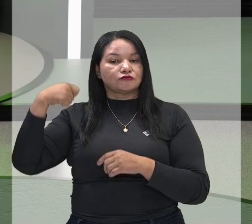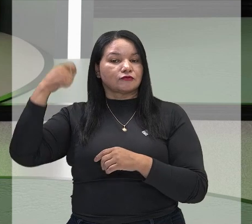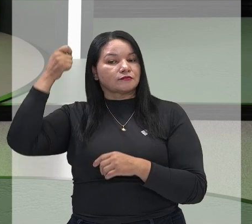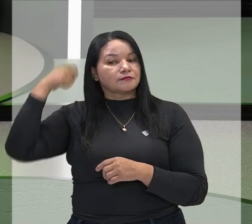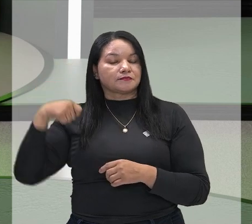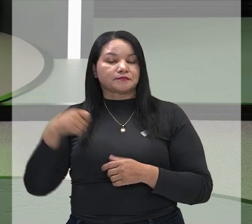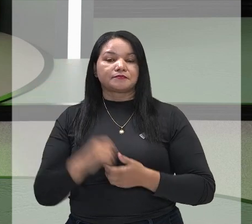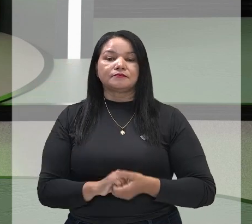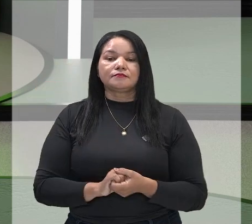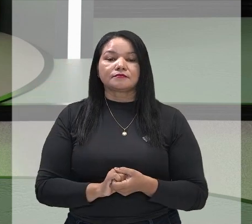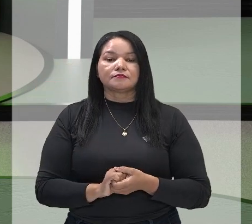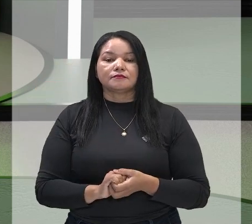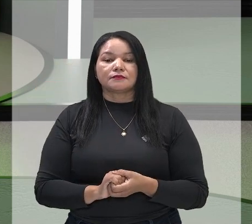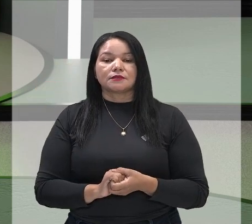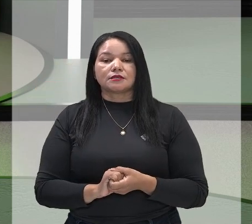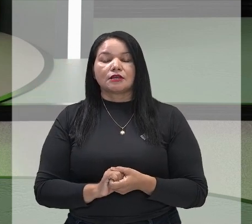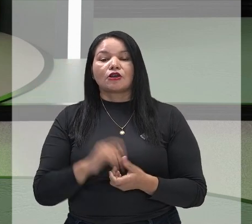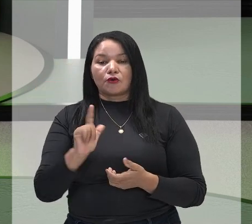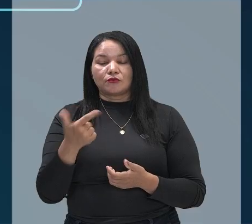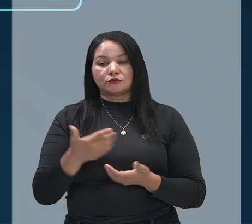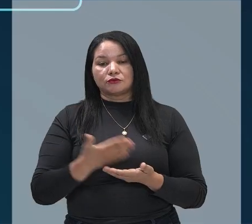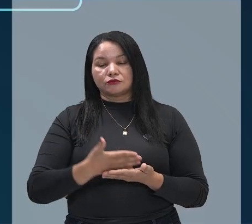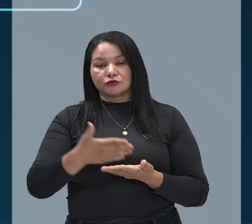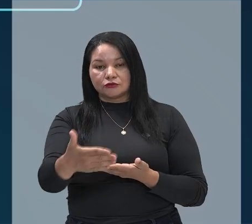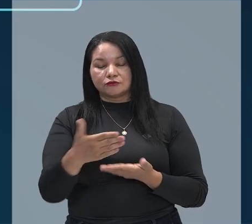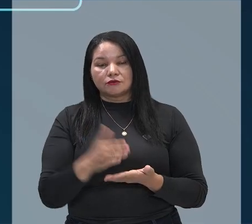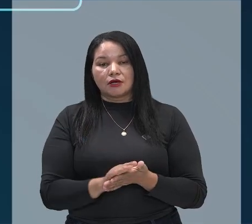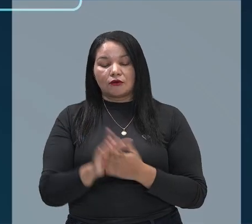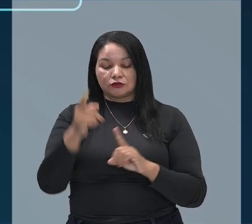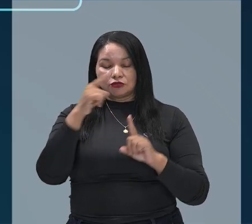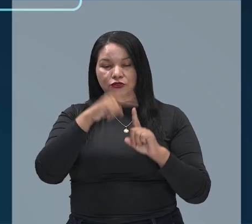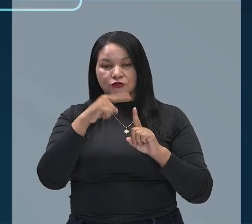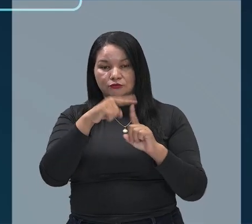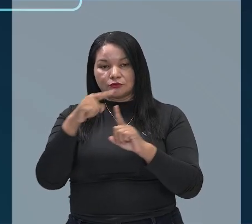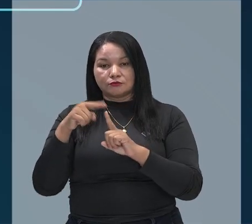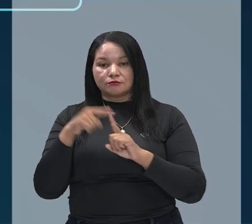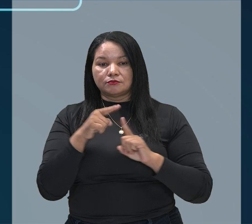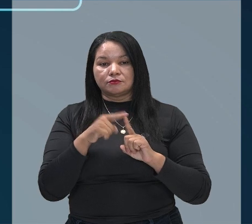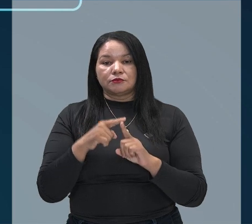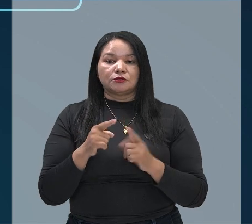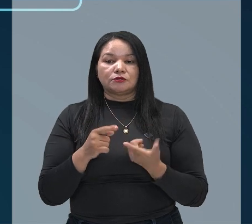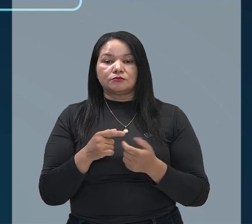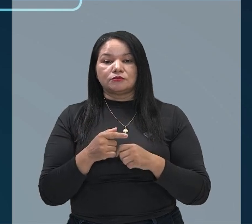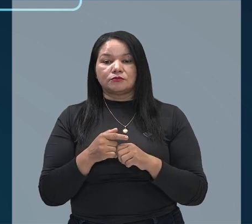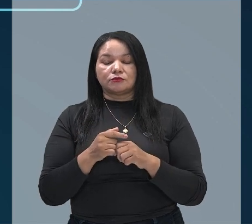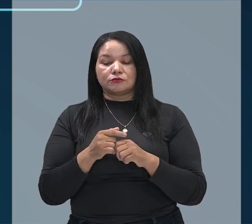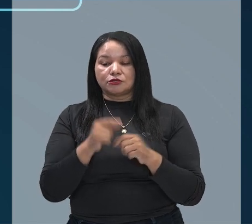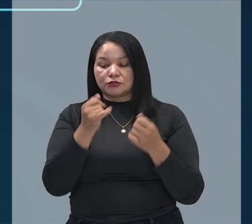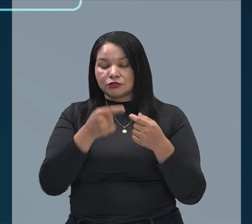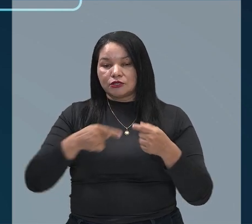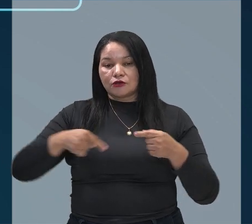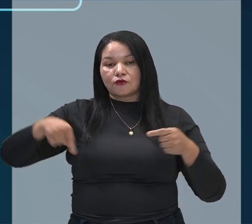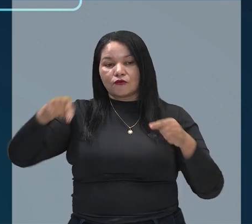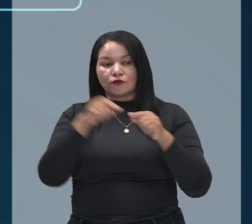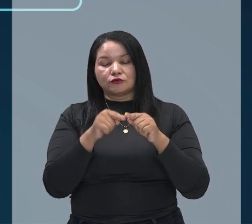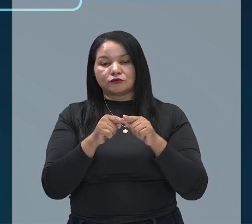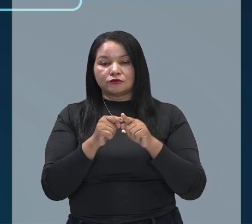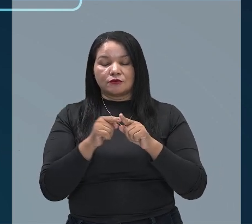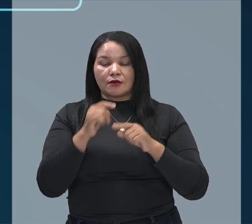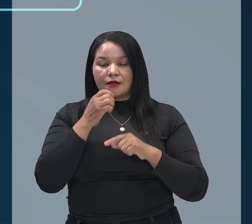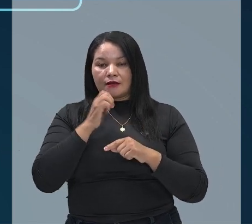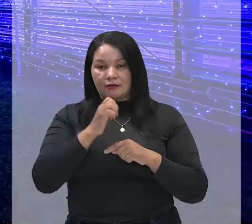nossa aula agora falando sobre os tipos de circuito elétricos, tá bom? Existem mais de um